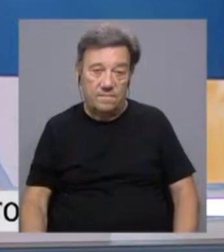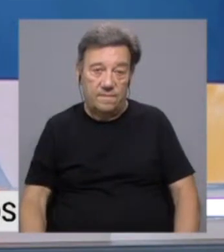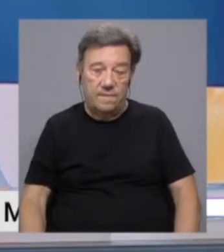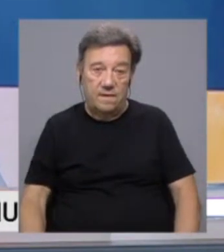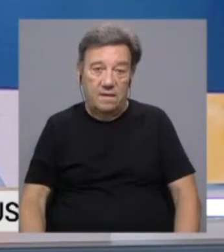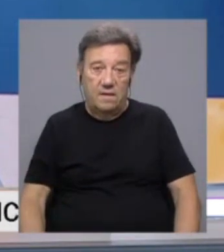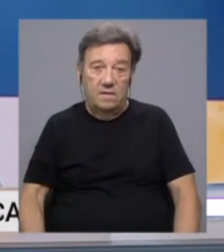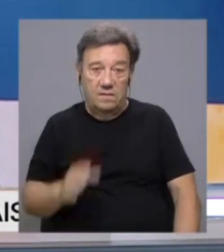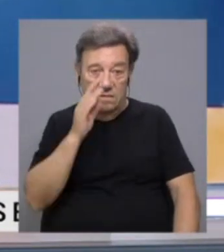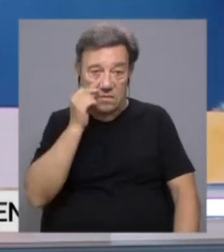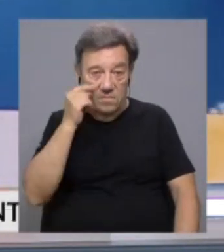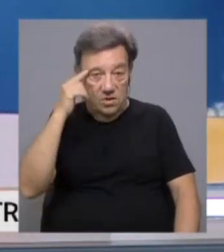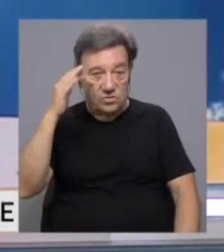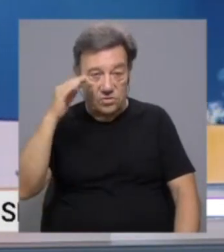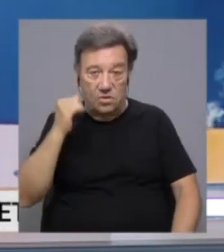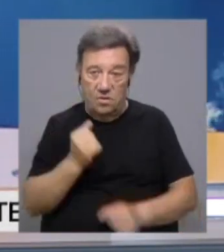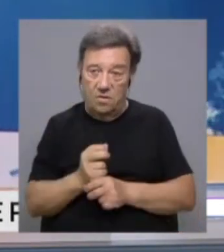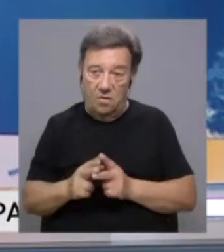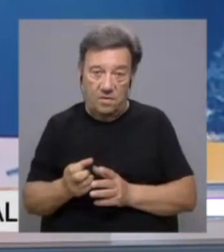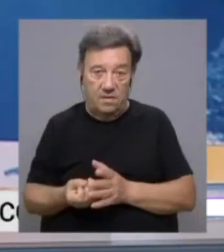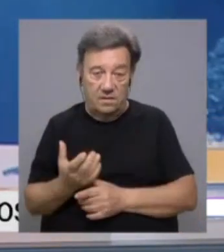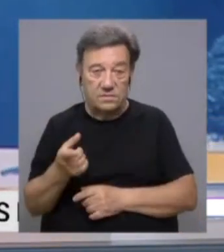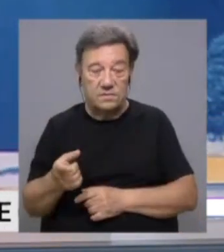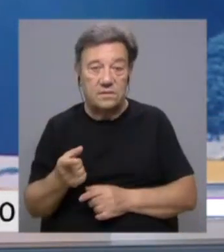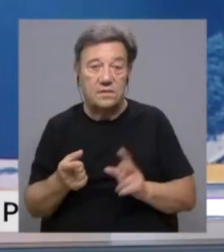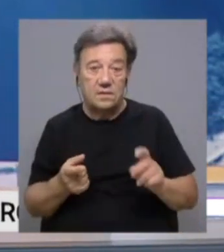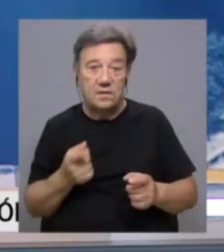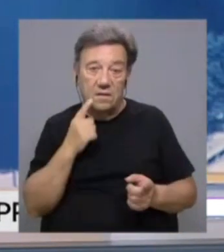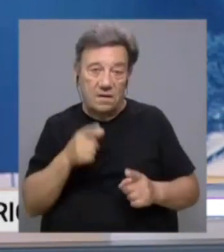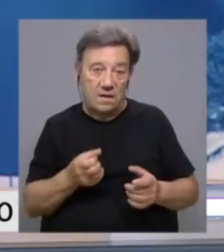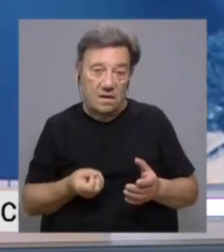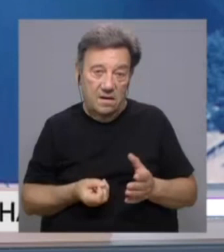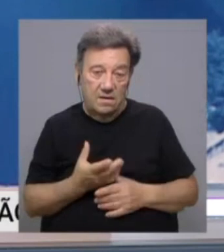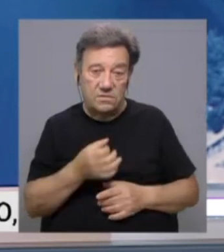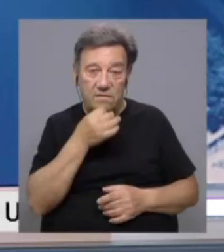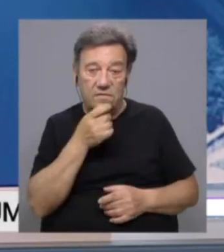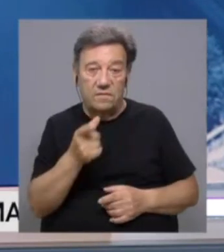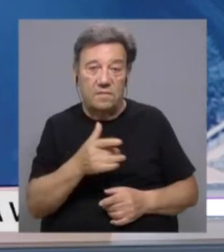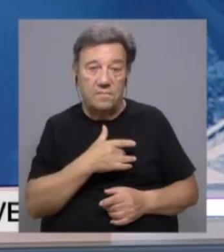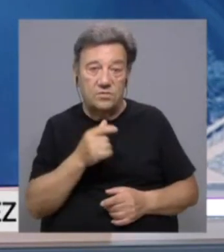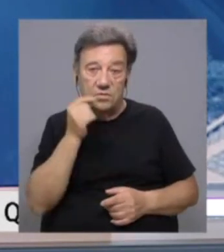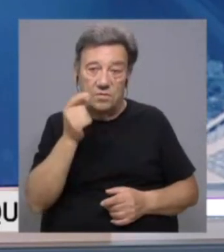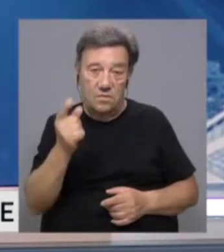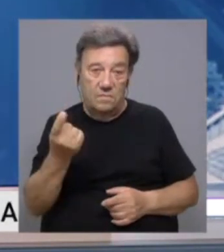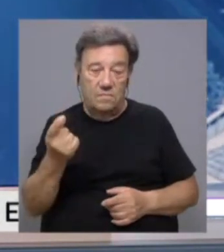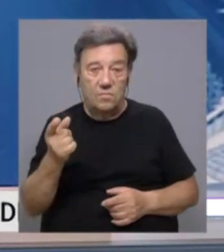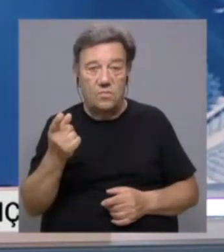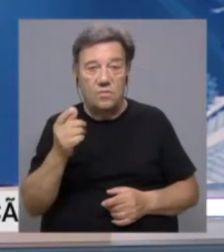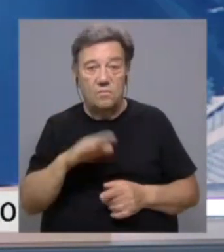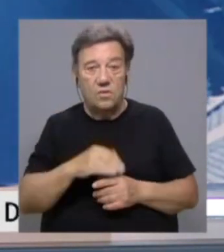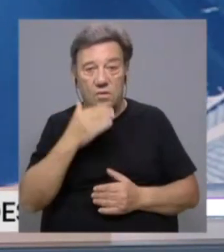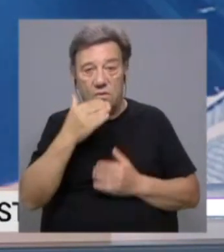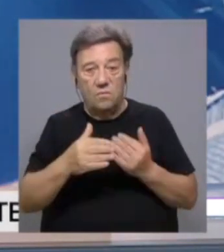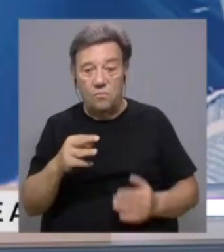Se o homem sonha, a obra nasce e, neste caso, renasce. Falamos-lhe da paixão de uma pessoa por moinhos.